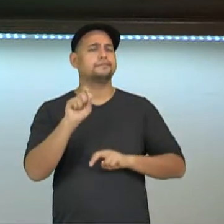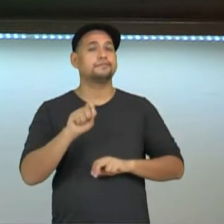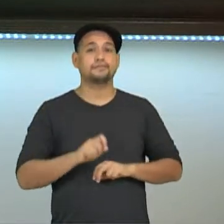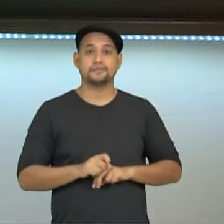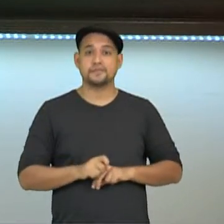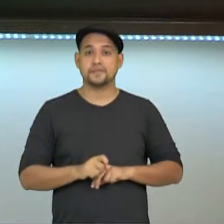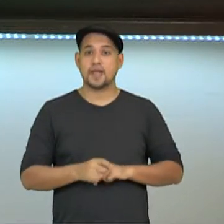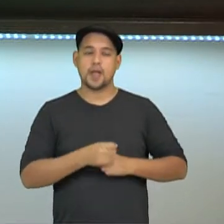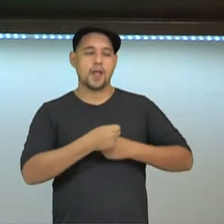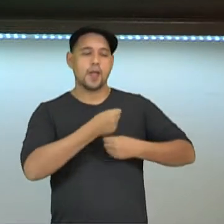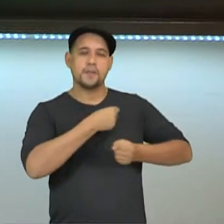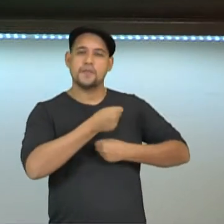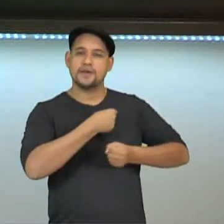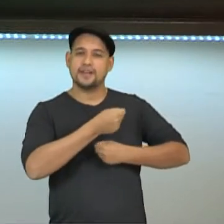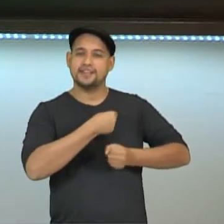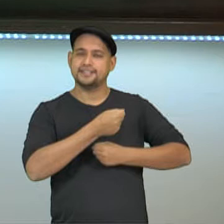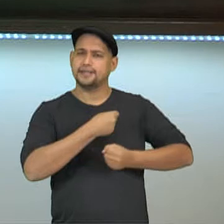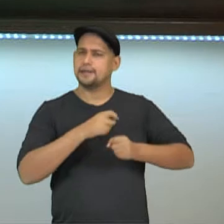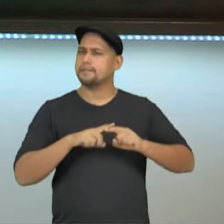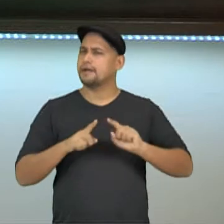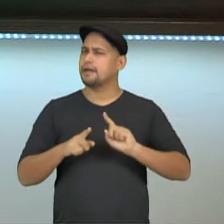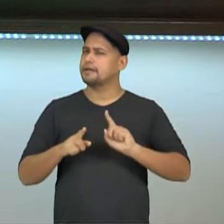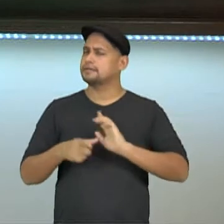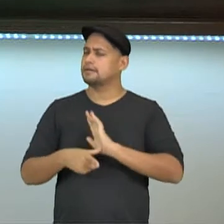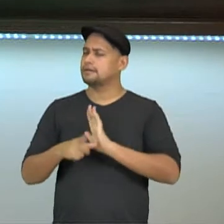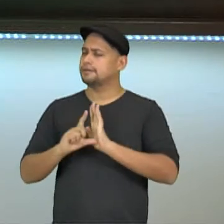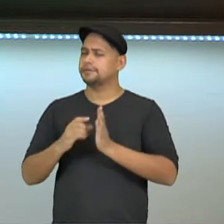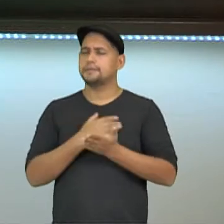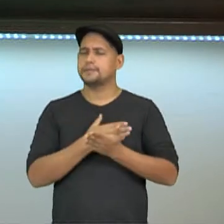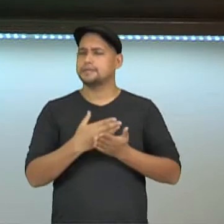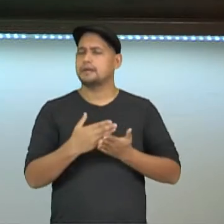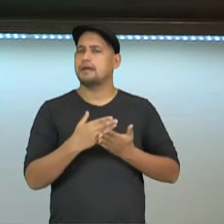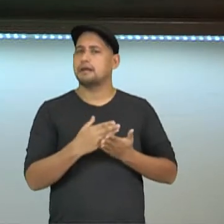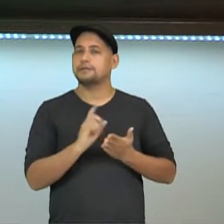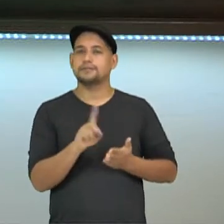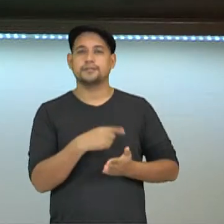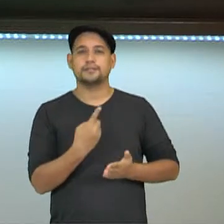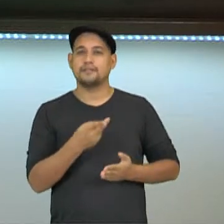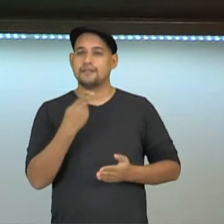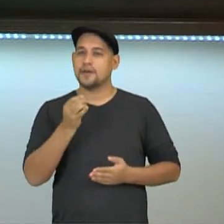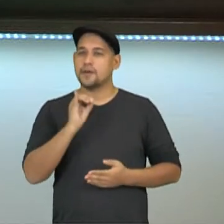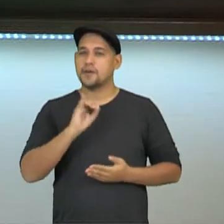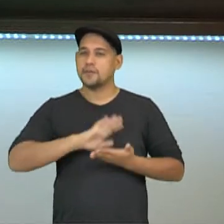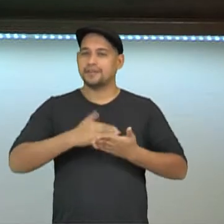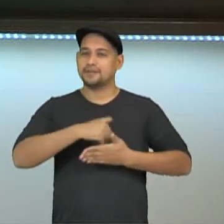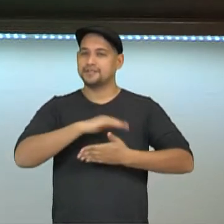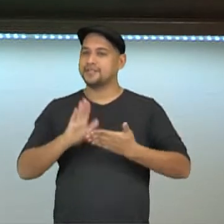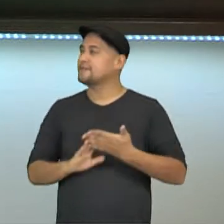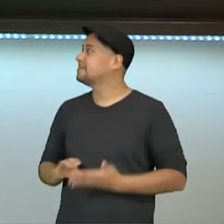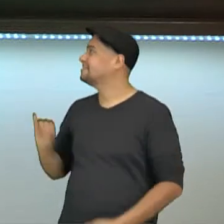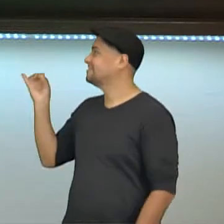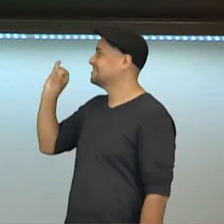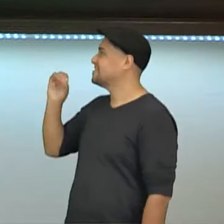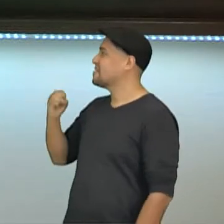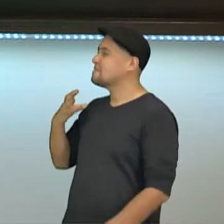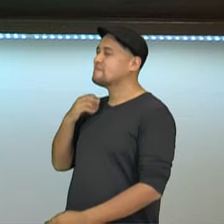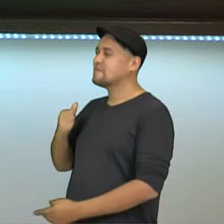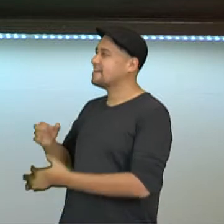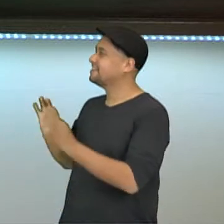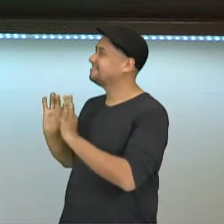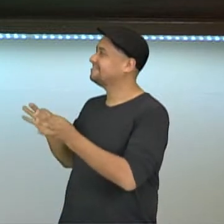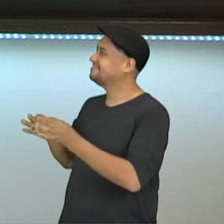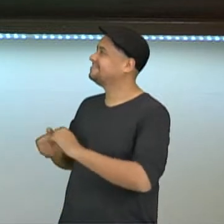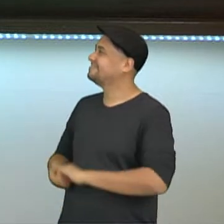a reportagem. Mas antes de irmos aos conteúdos, vamos cumprimentar o nosso intérprete Kelvin. Tudo bem,